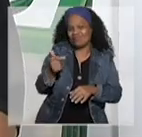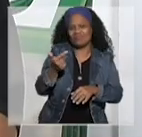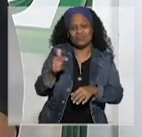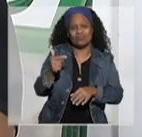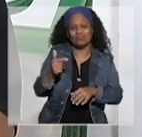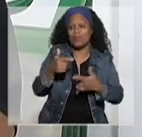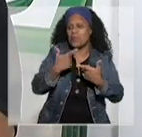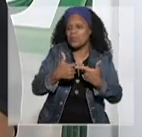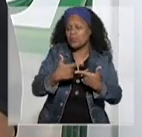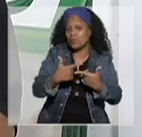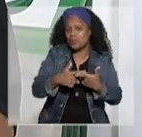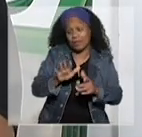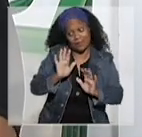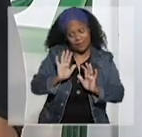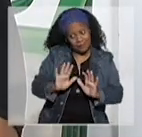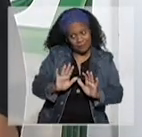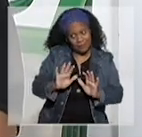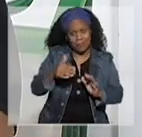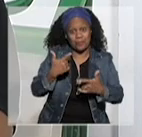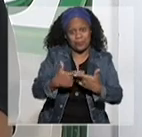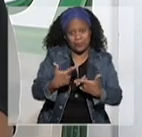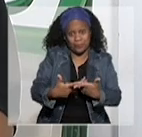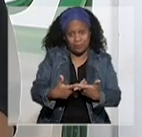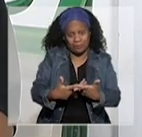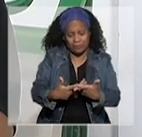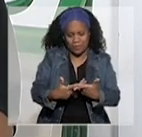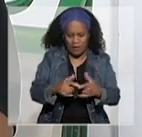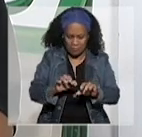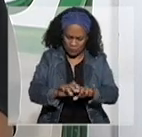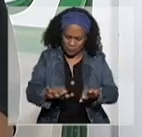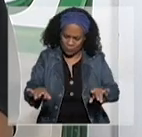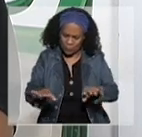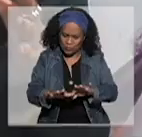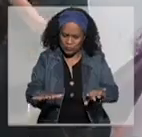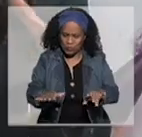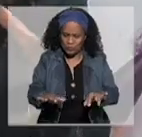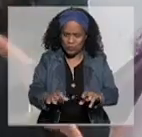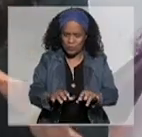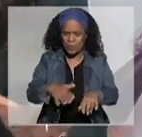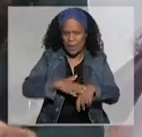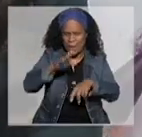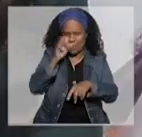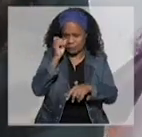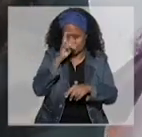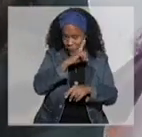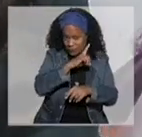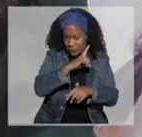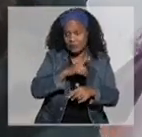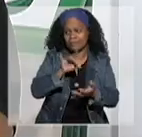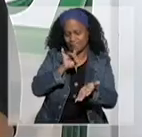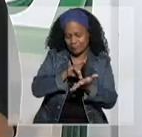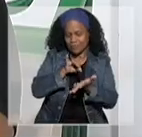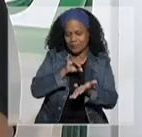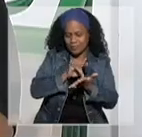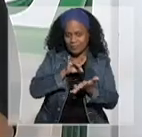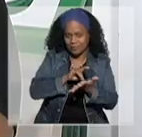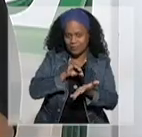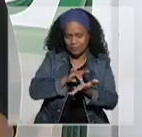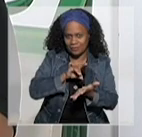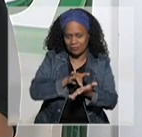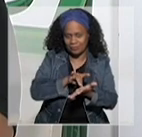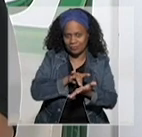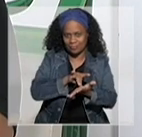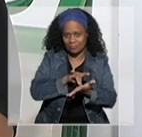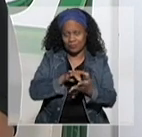não tem ainda, né? Porque o piano... Porque é uma logística mais complicada, né? Isso, exatamente. É uma logística